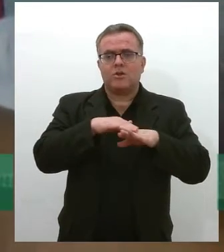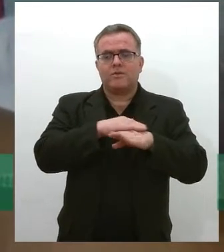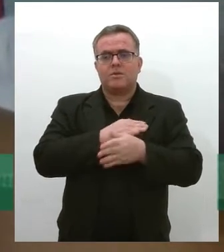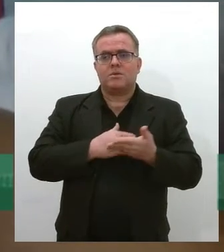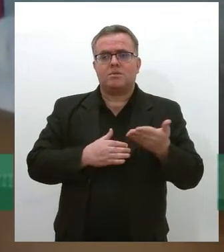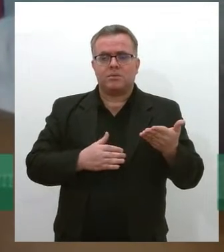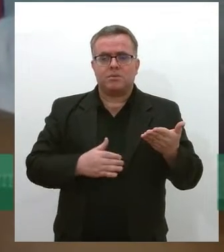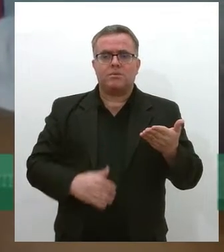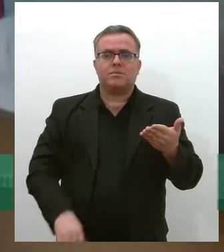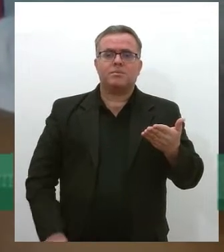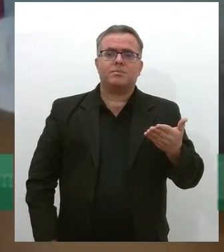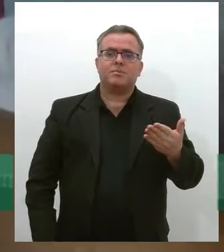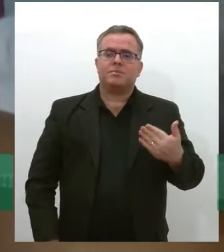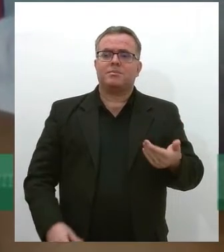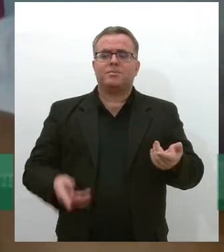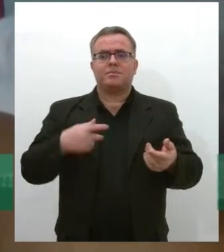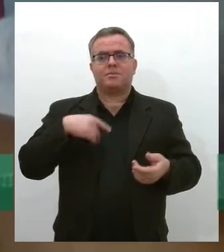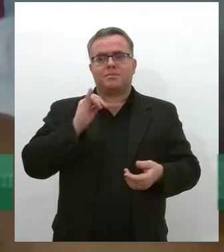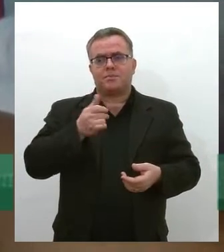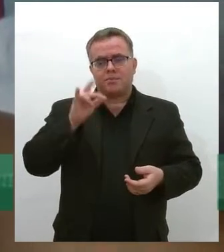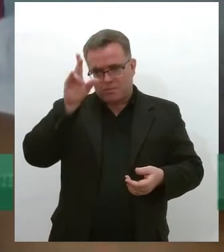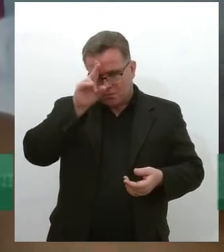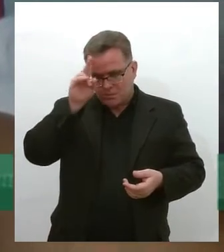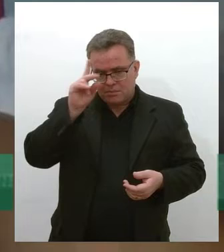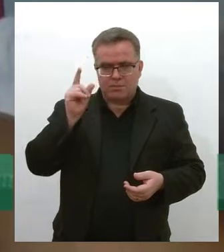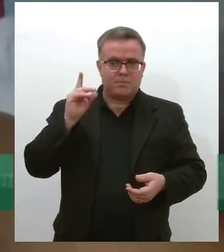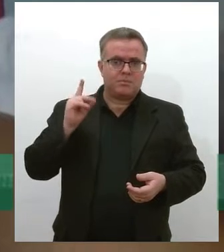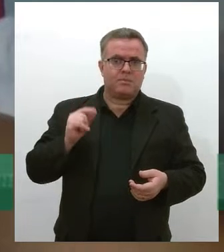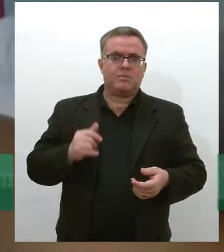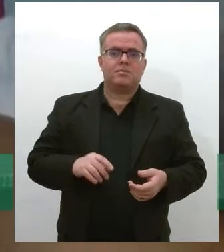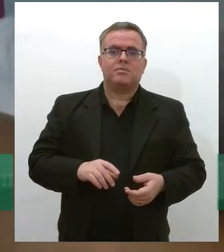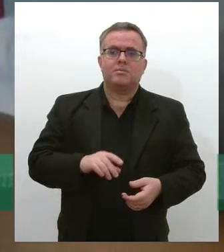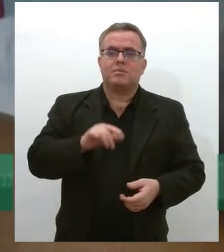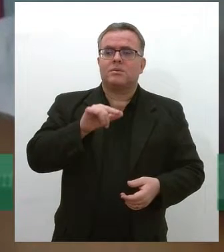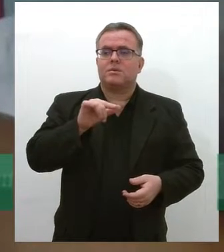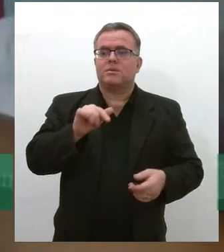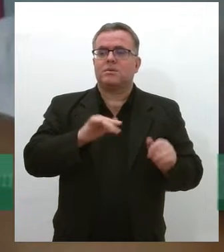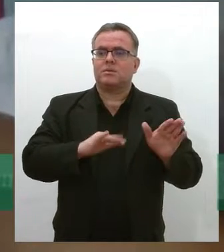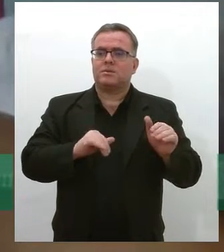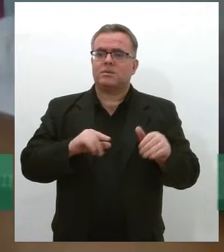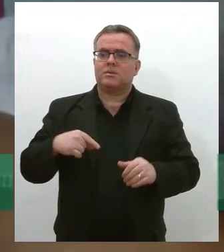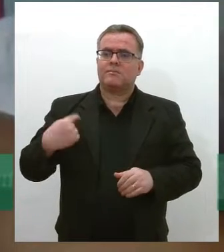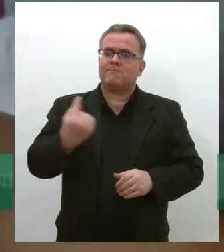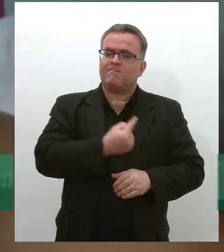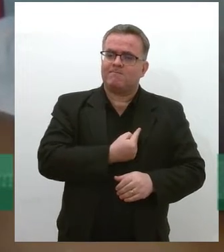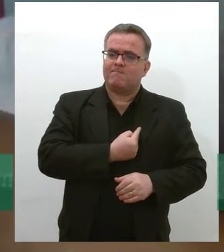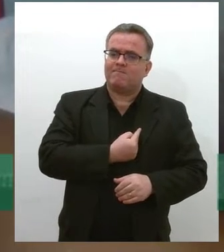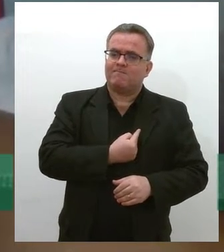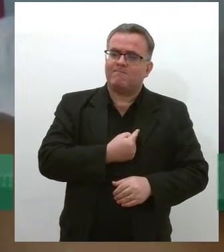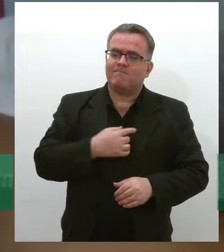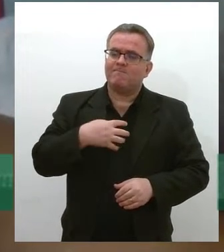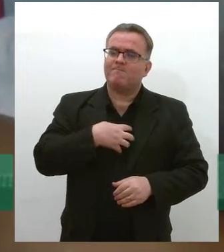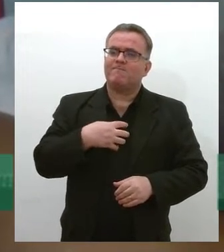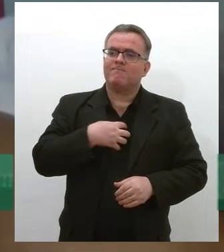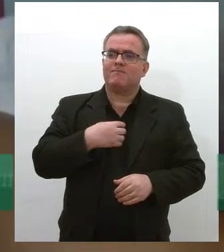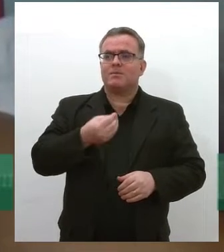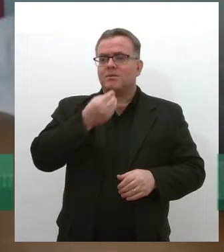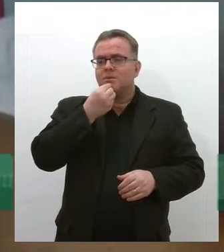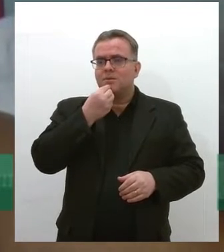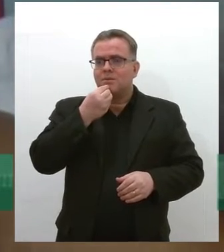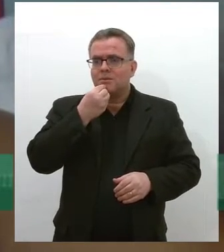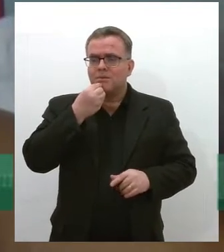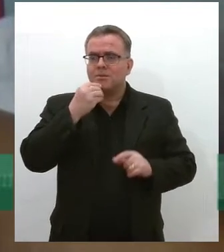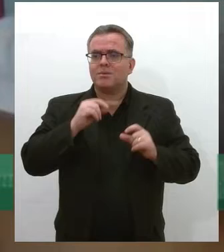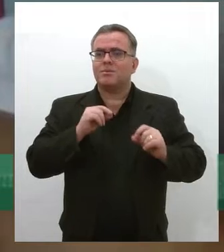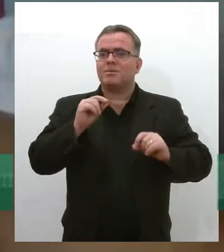pela proximidade, né, do 7 de setembro, que é logo amanhã, e a gente tem aí uma excelente oportunidade, né,